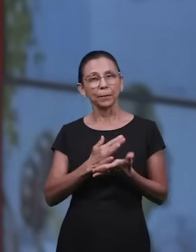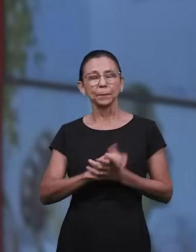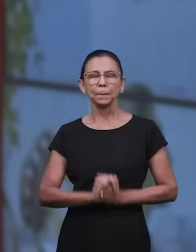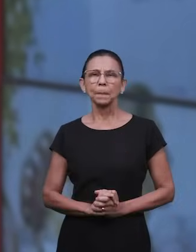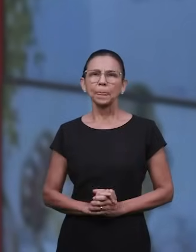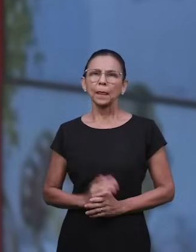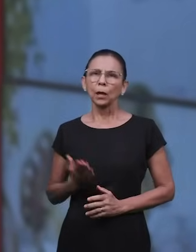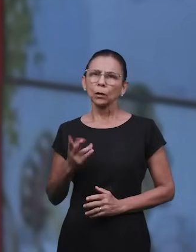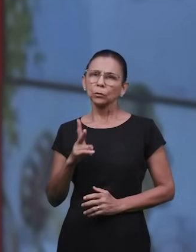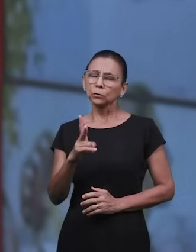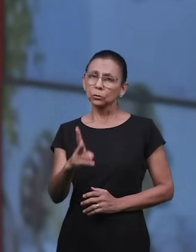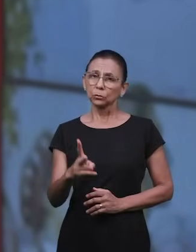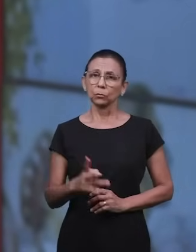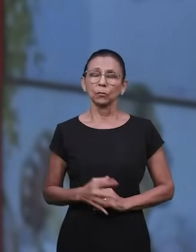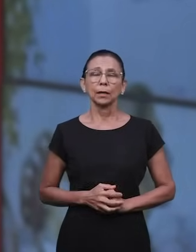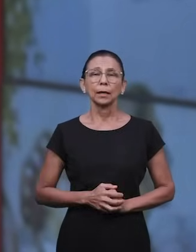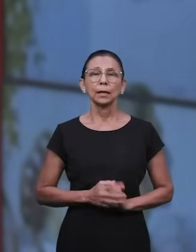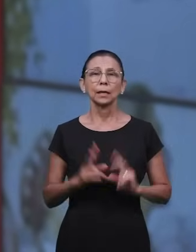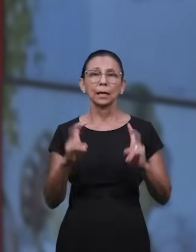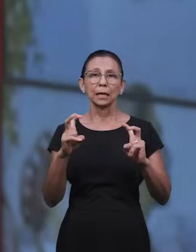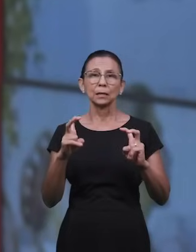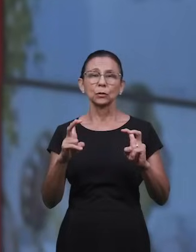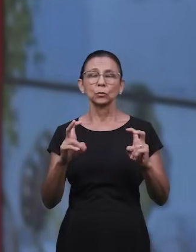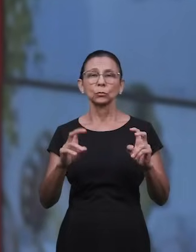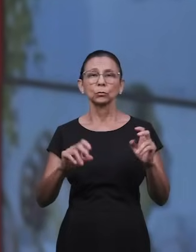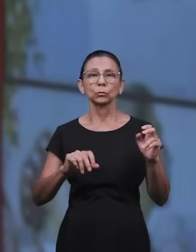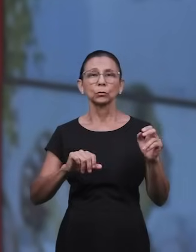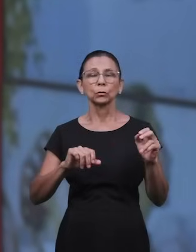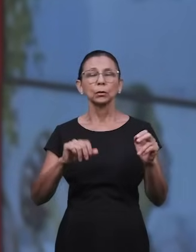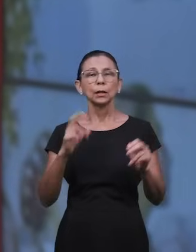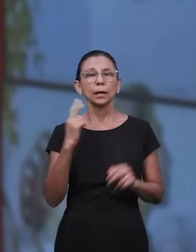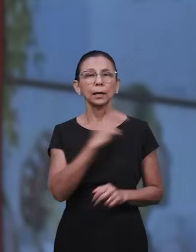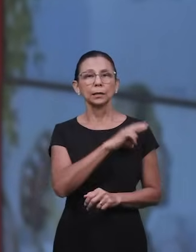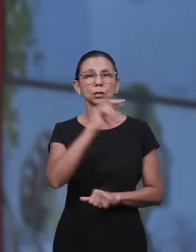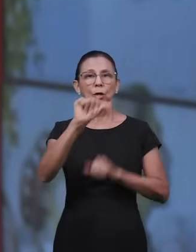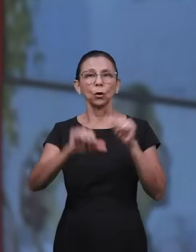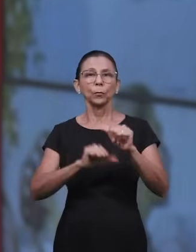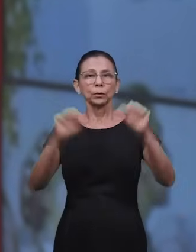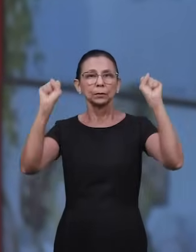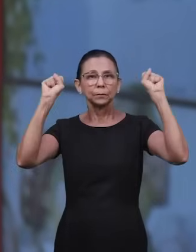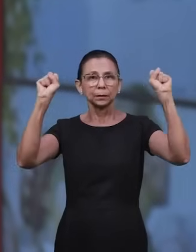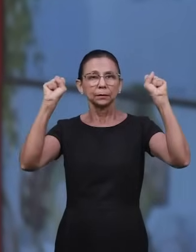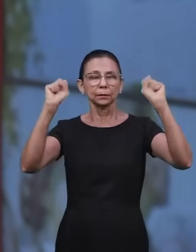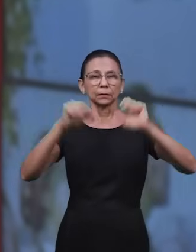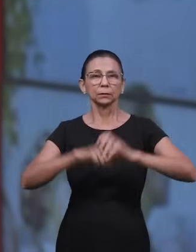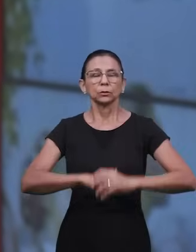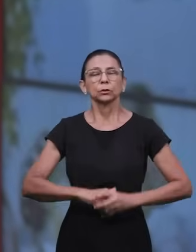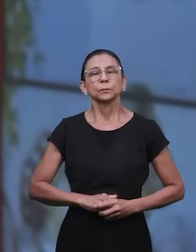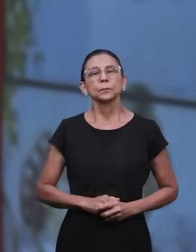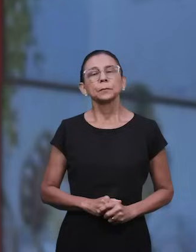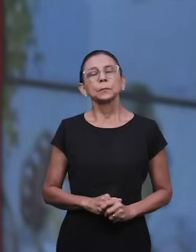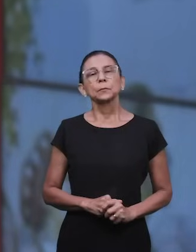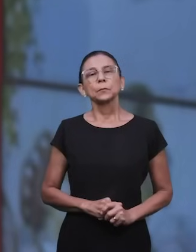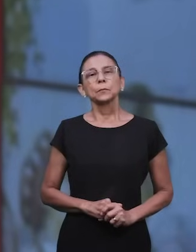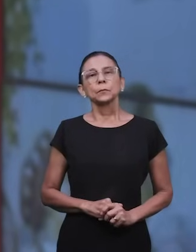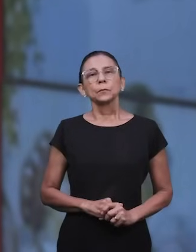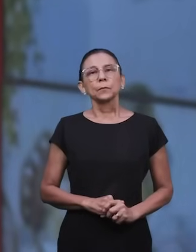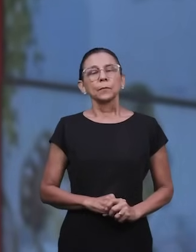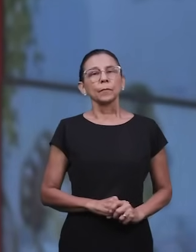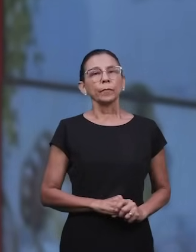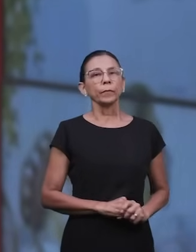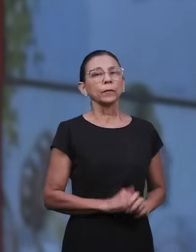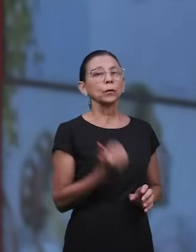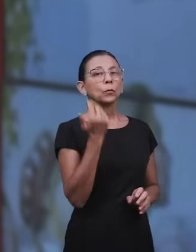da reforma religiosa. No entanto, neste episódio, trataremos aqui de um outro princípio